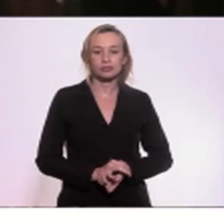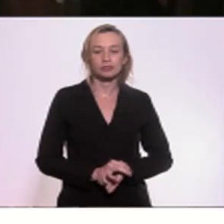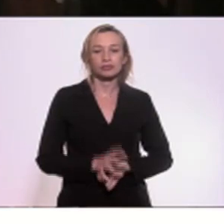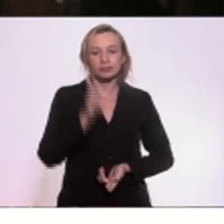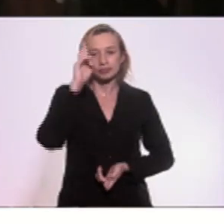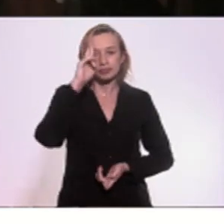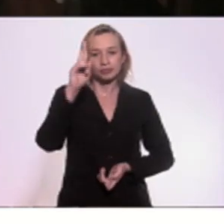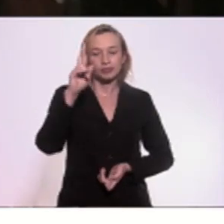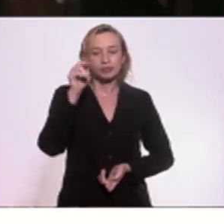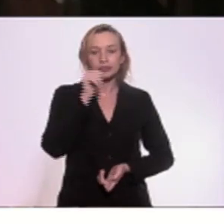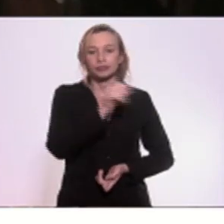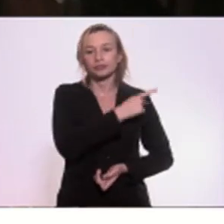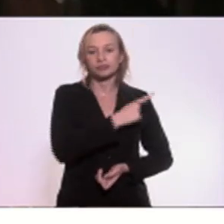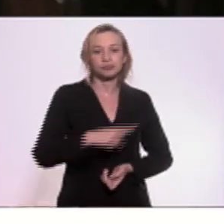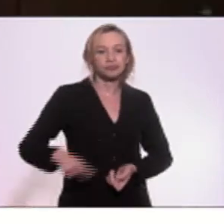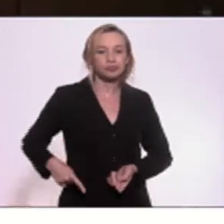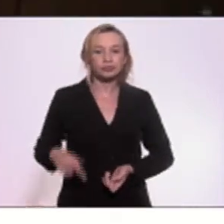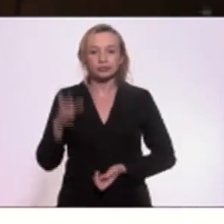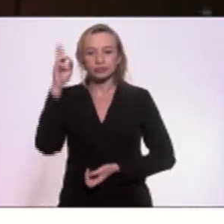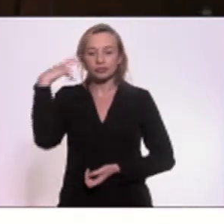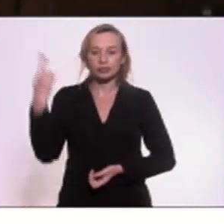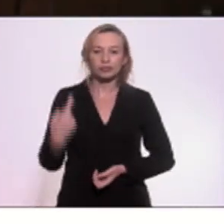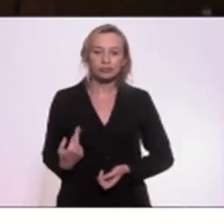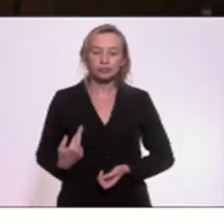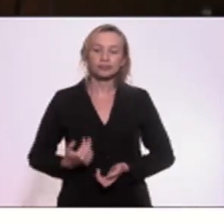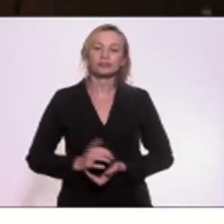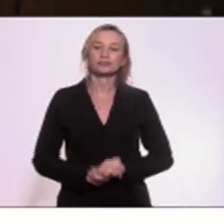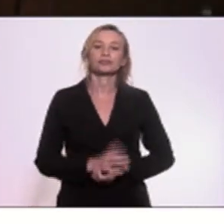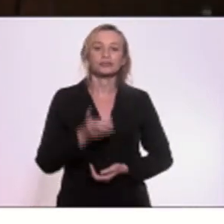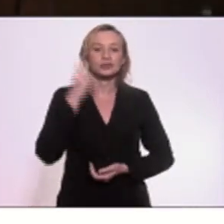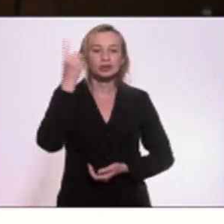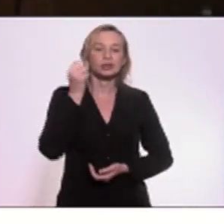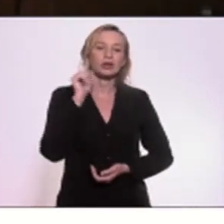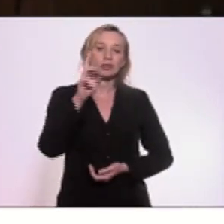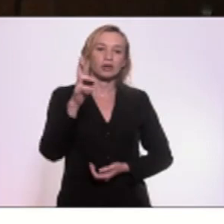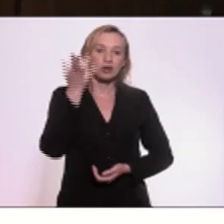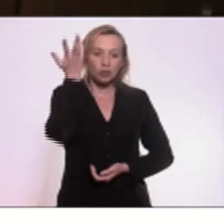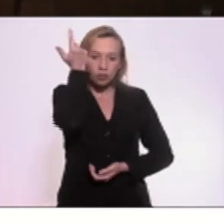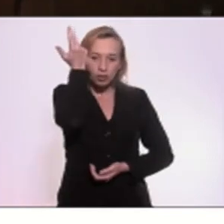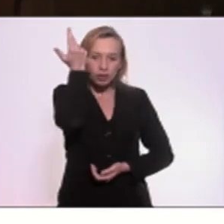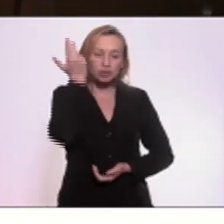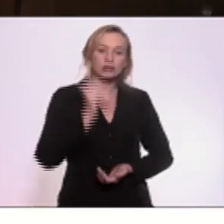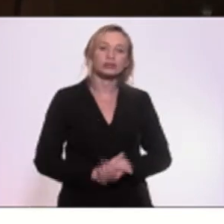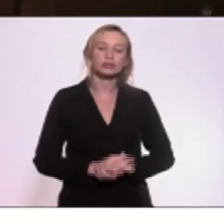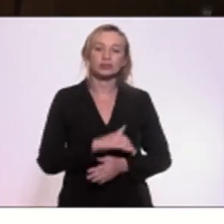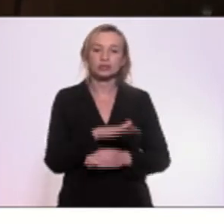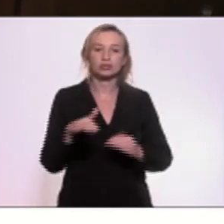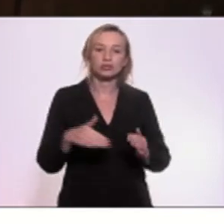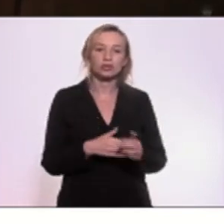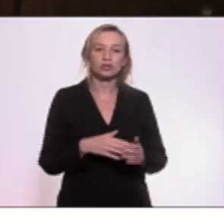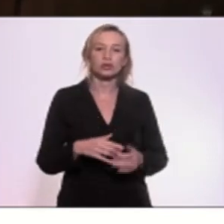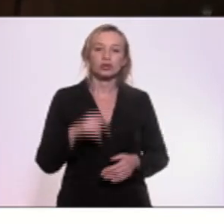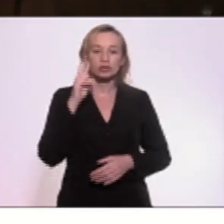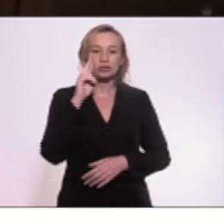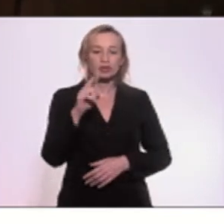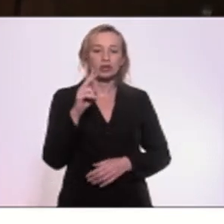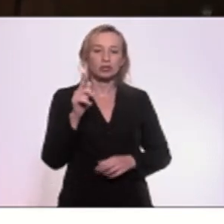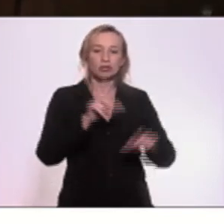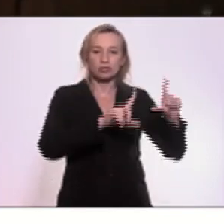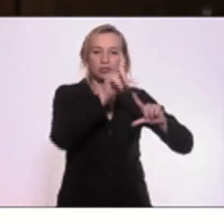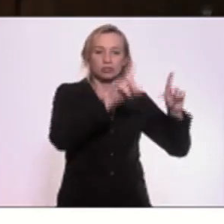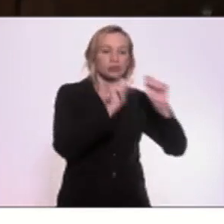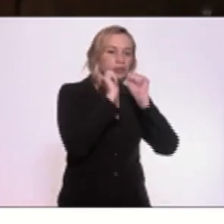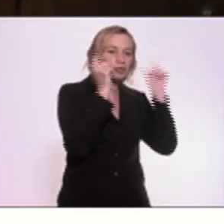Senhora Presidenta, Renata Souza, deputado Eliomar Coelho, todas e todos que nos assistem pela TV Alerge.